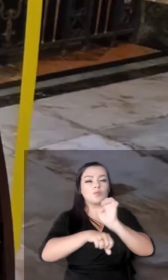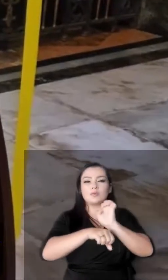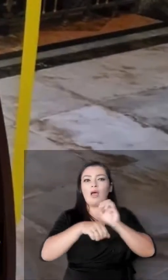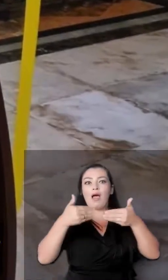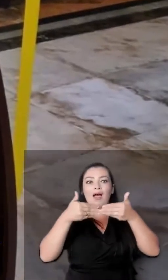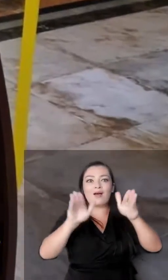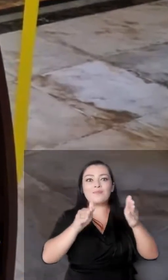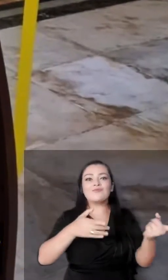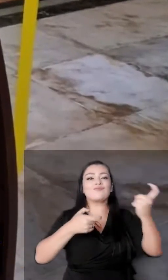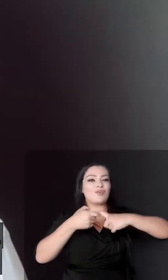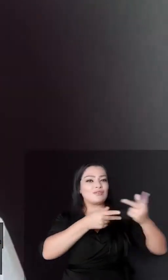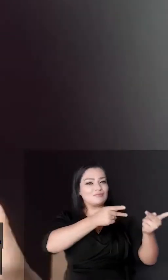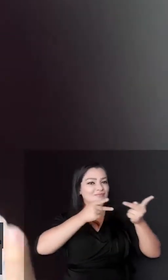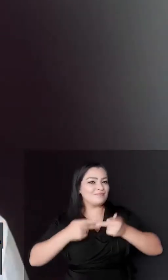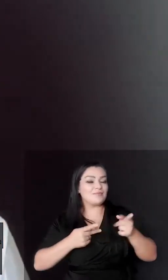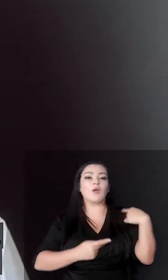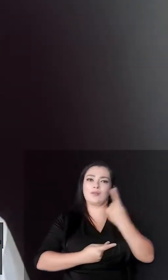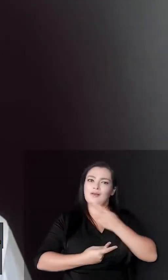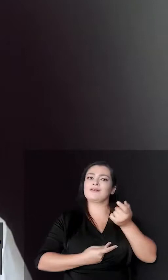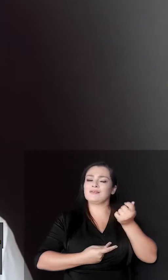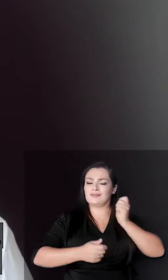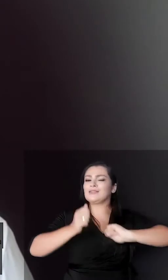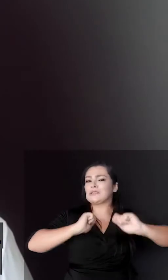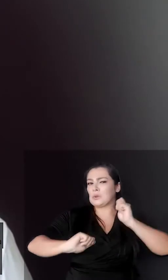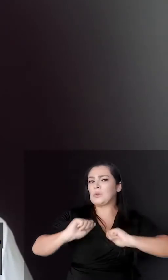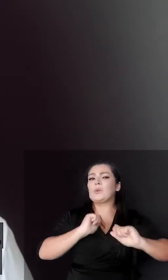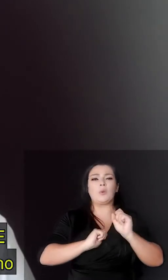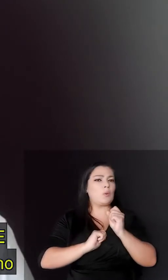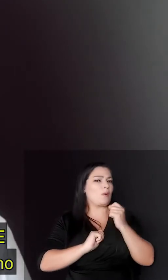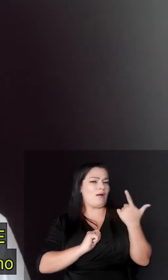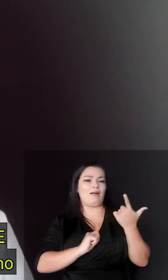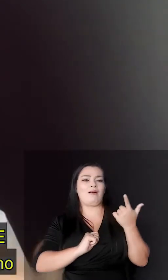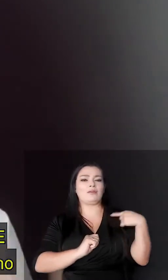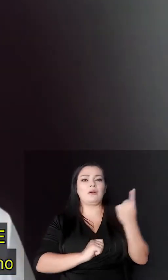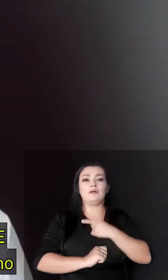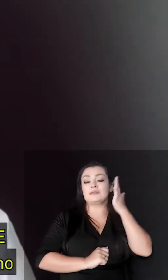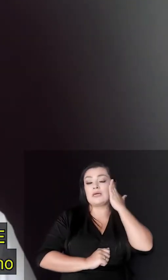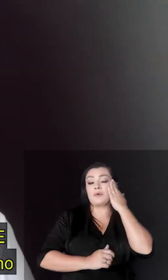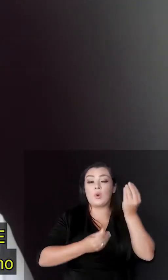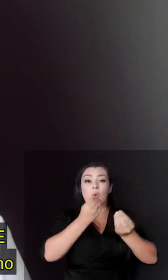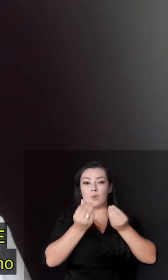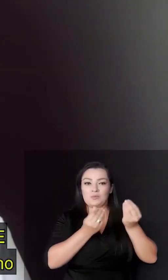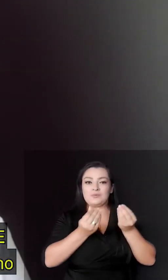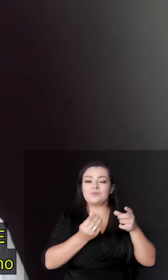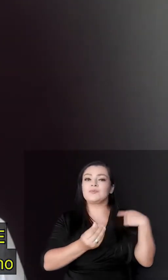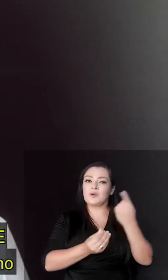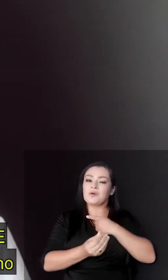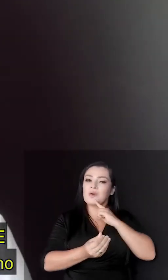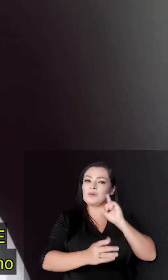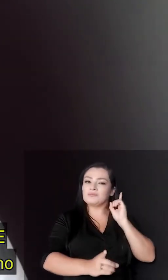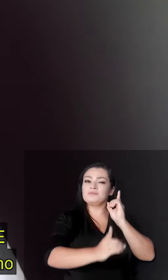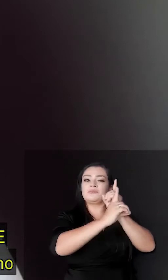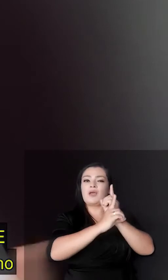a abrir suas portas ao público. Ah, claro, a gente estava um pouco apreensivo, né, queríamos saber como ia ser o resultado disso. E aí